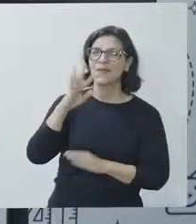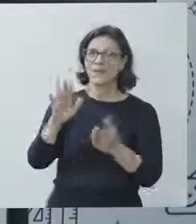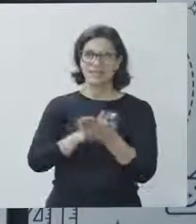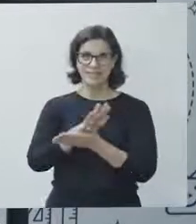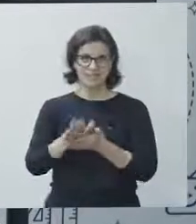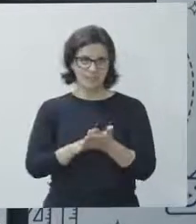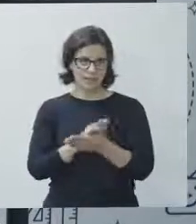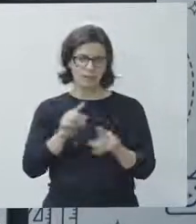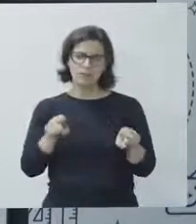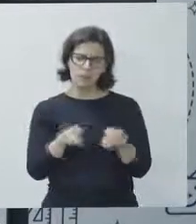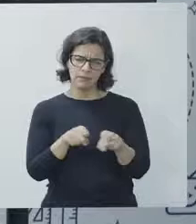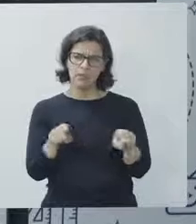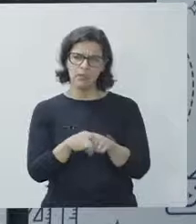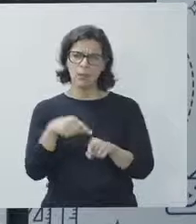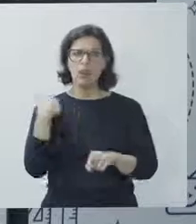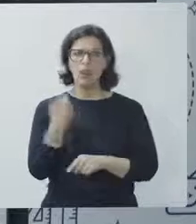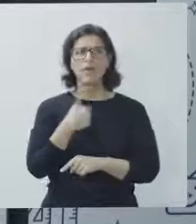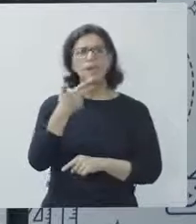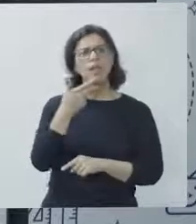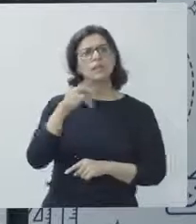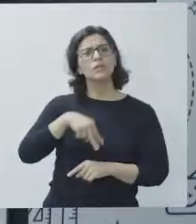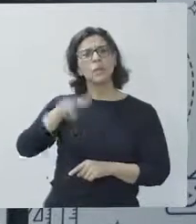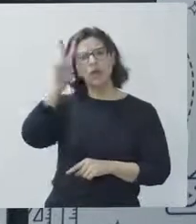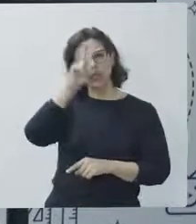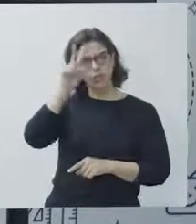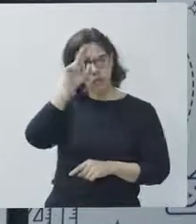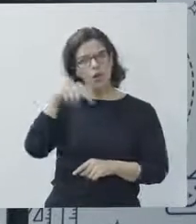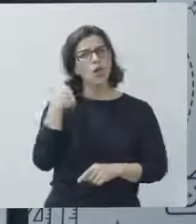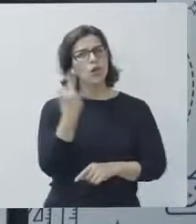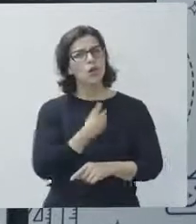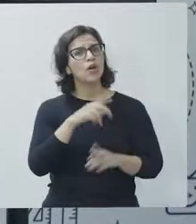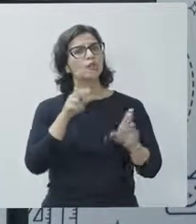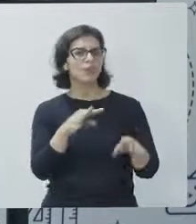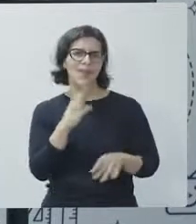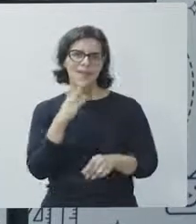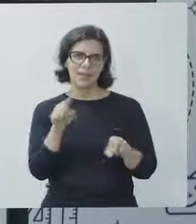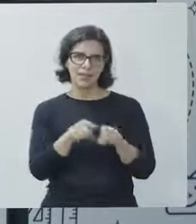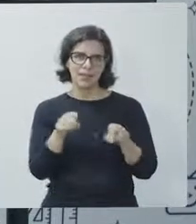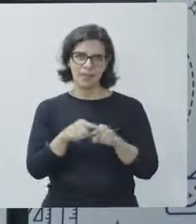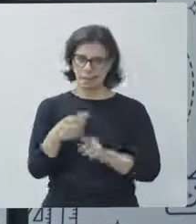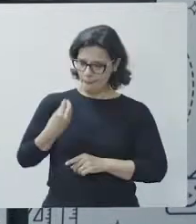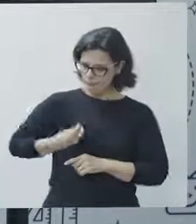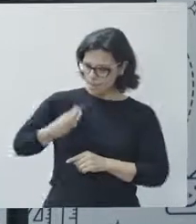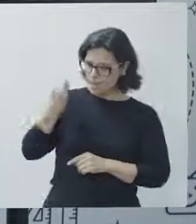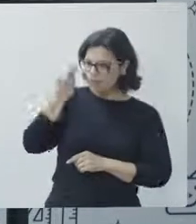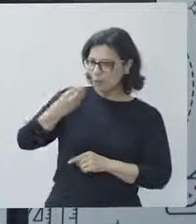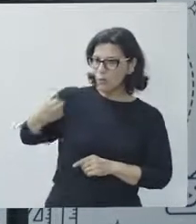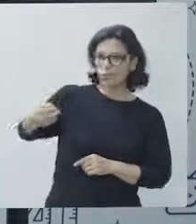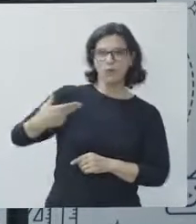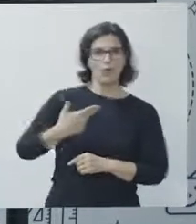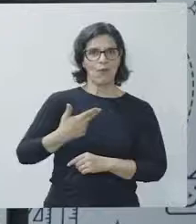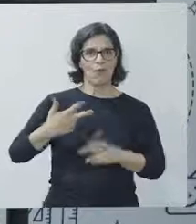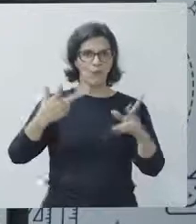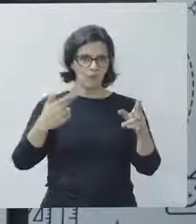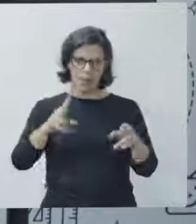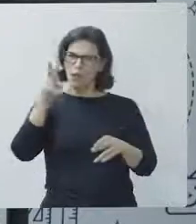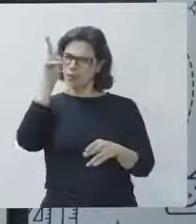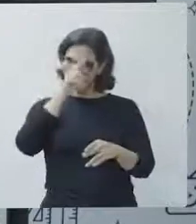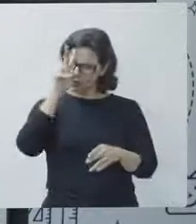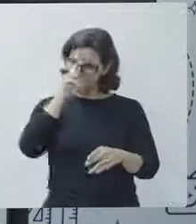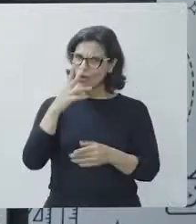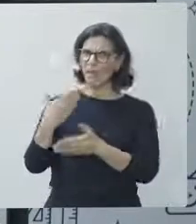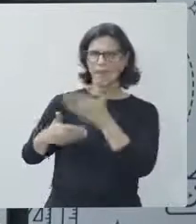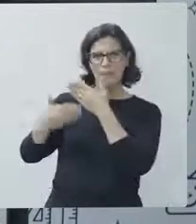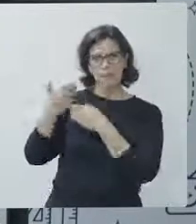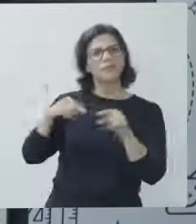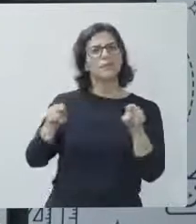conhece e, por que não, falar de histórias que a gente também já conhece, reviver algumas histórias. Então é gostoso,